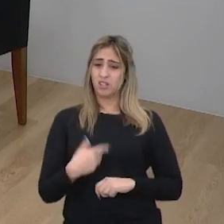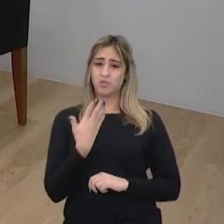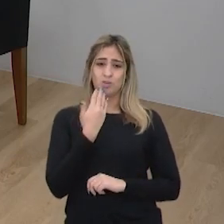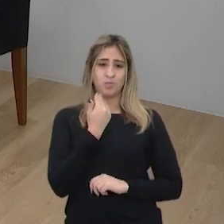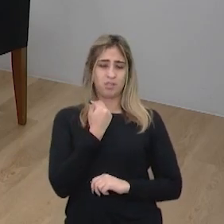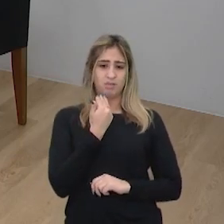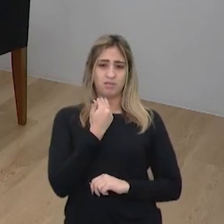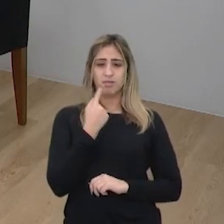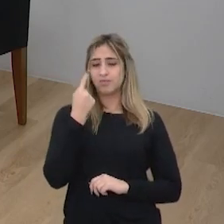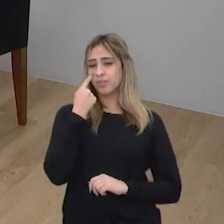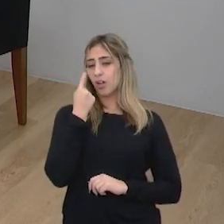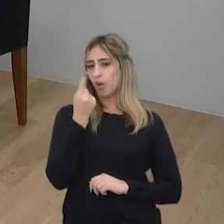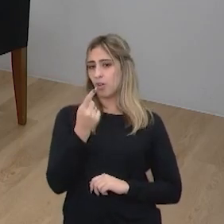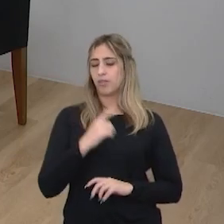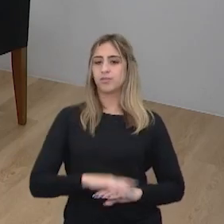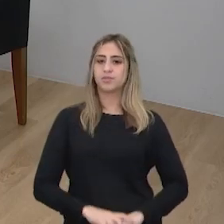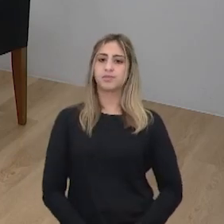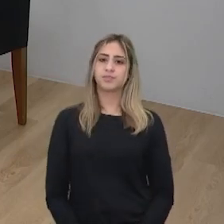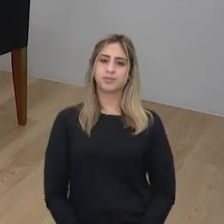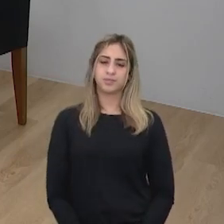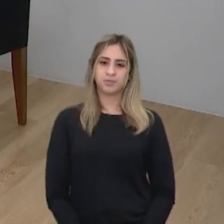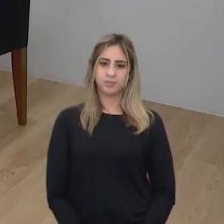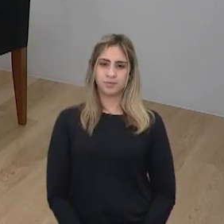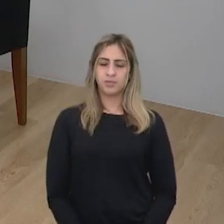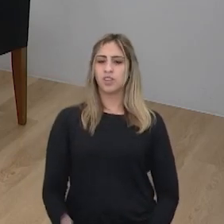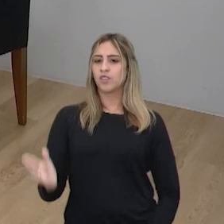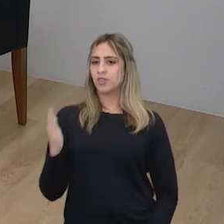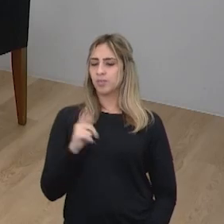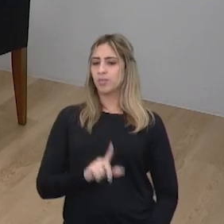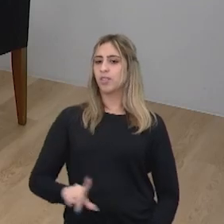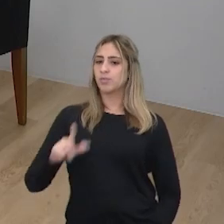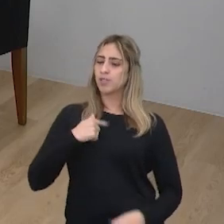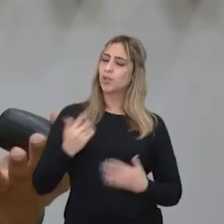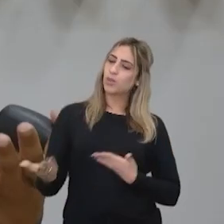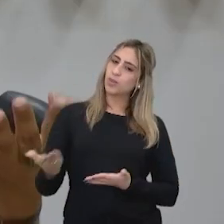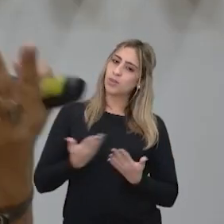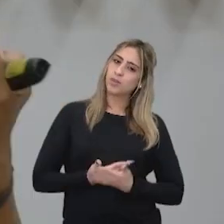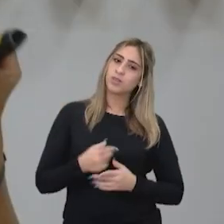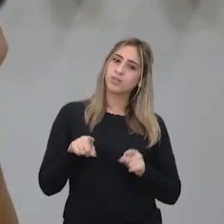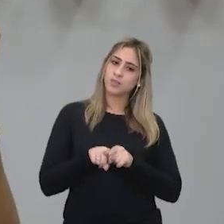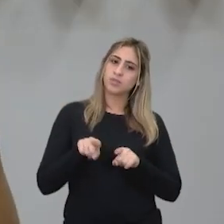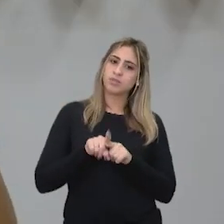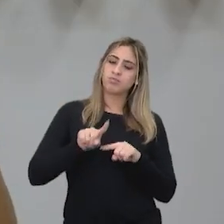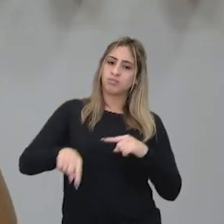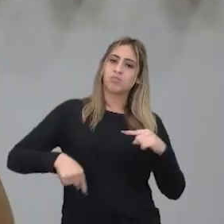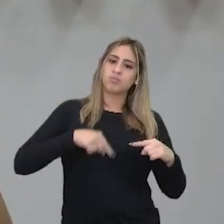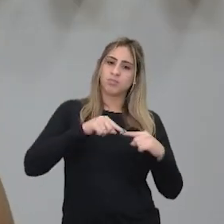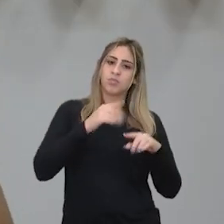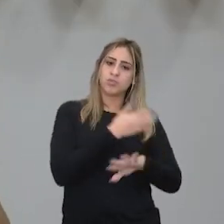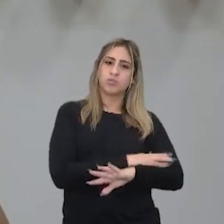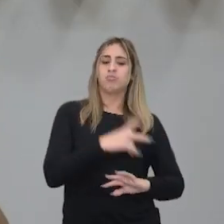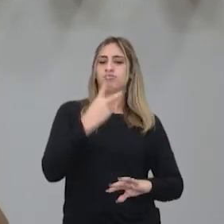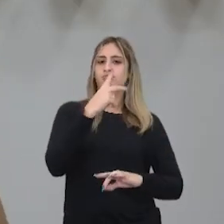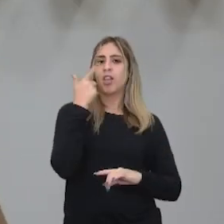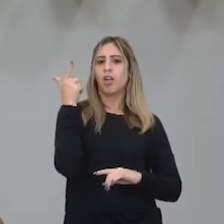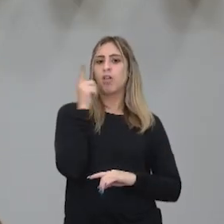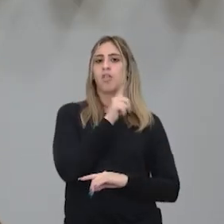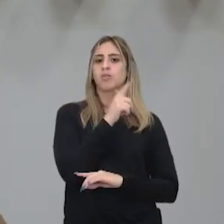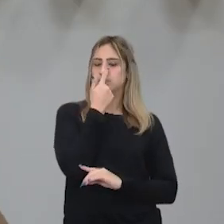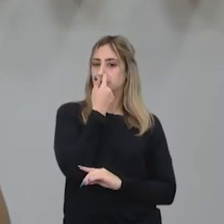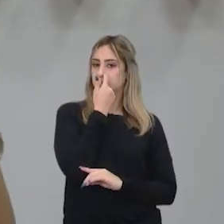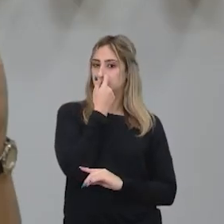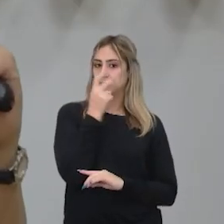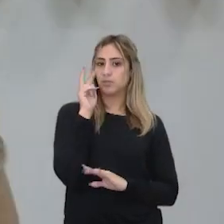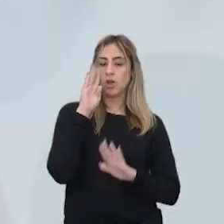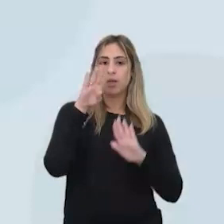né? Olha só, gente, vamos... É claro, né? Eu trouxe, mas tem que falar dos cumes alcançados por ela, gente. Olha só